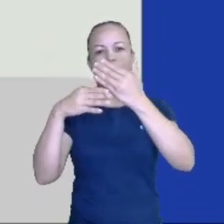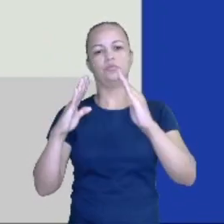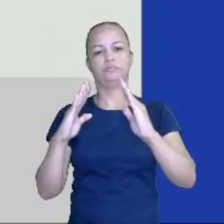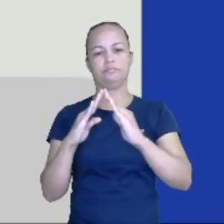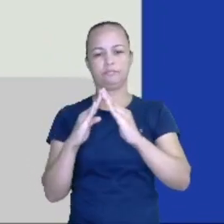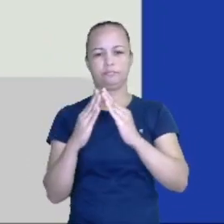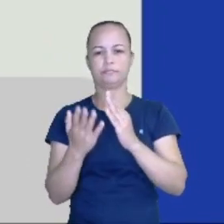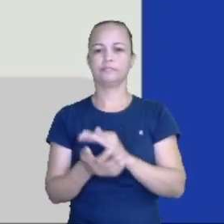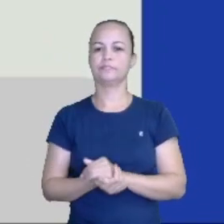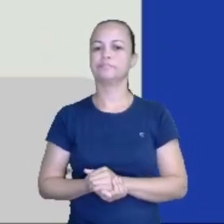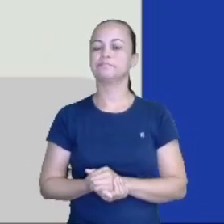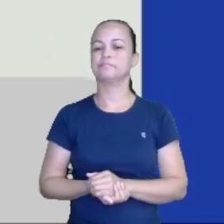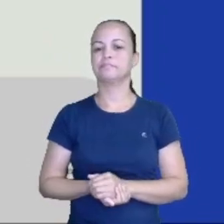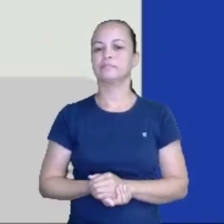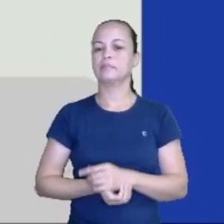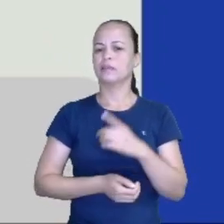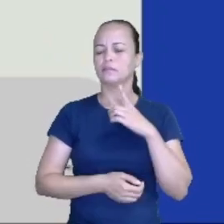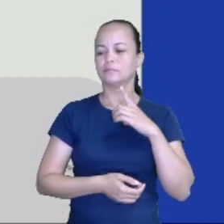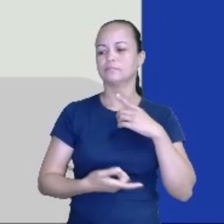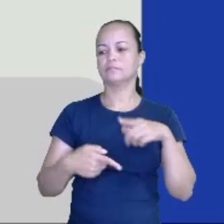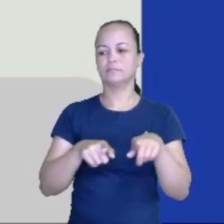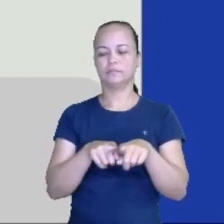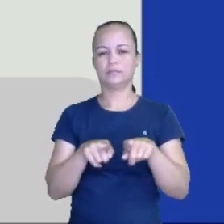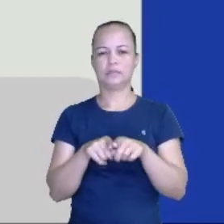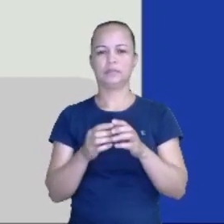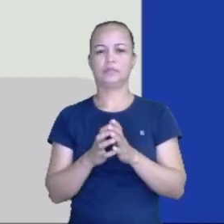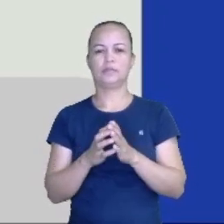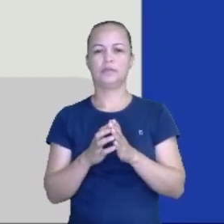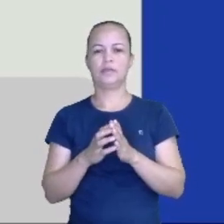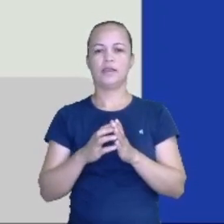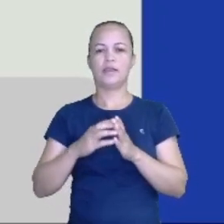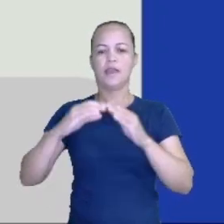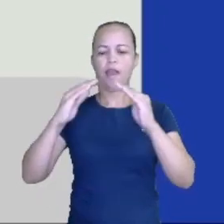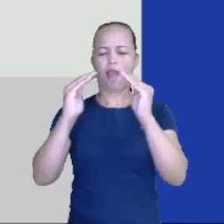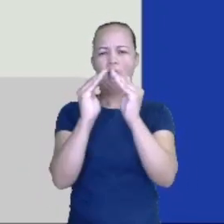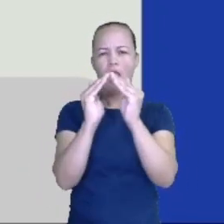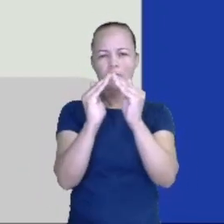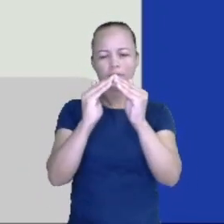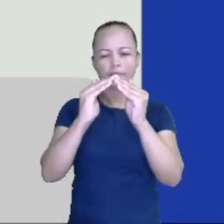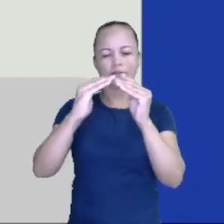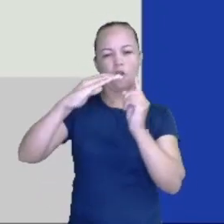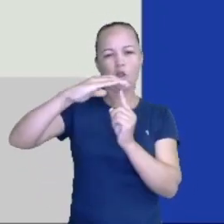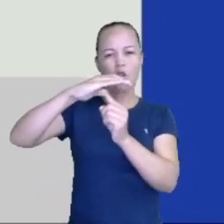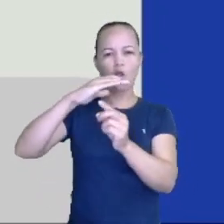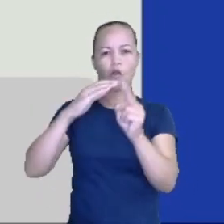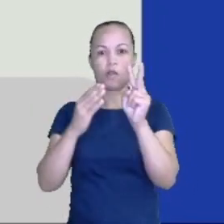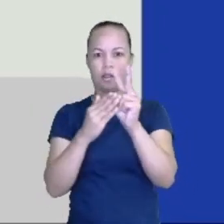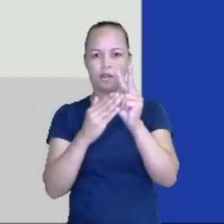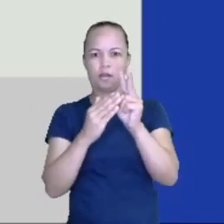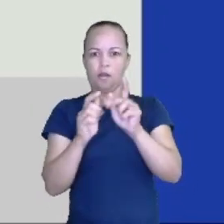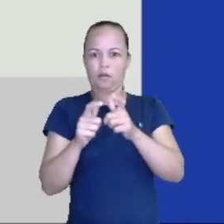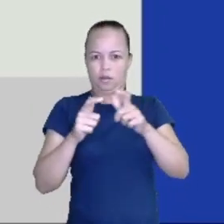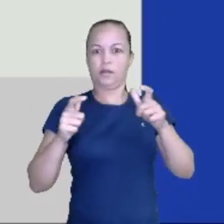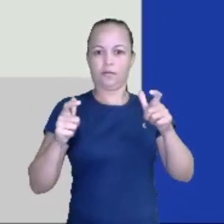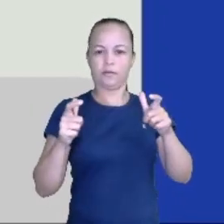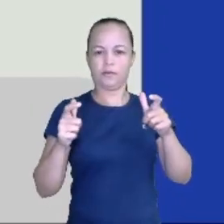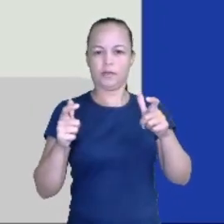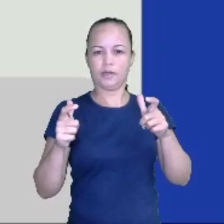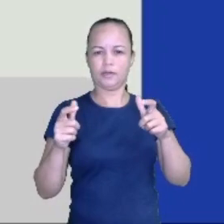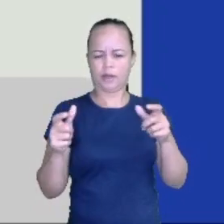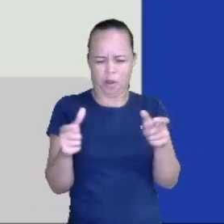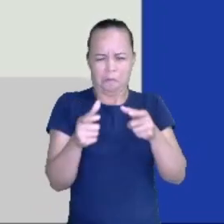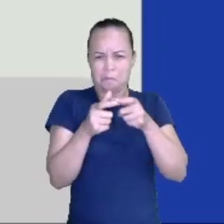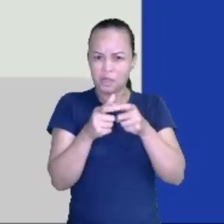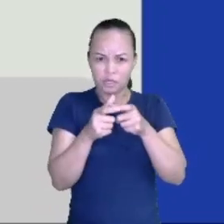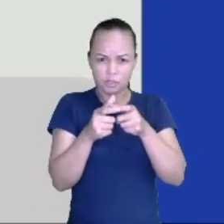Eu tenho também, cadê? Deixa eu ver. As ocas, olha aí um modelo de oca. Grande, não é? Vocês estão pensando que ocas